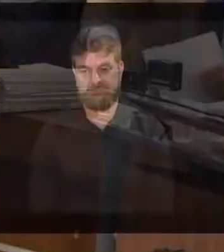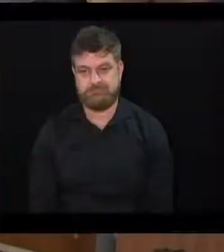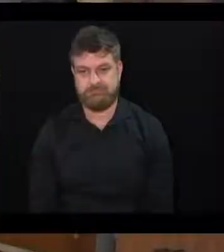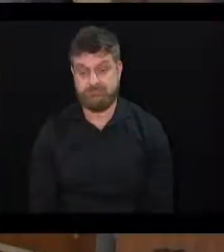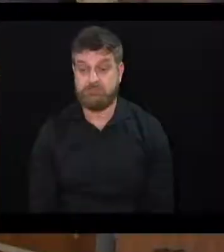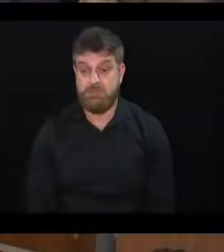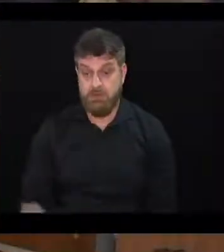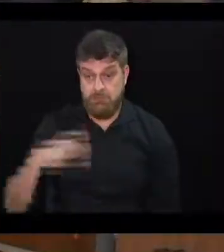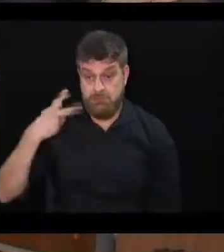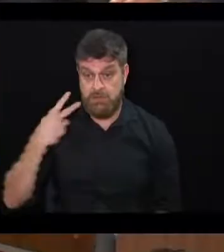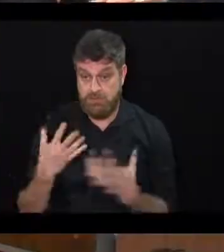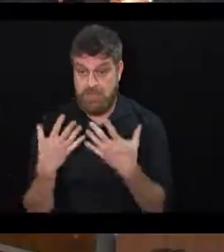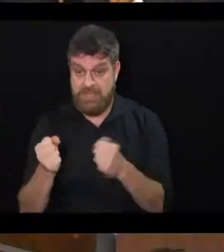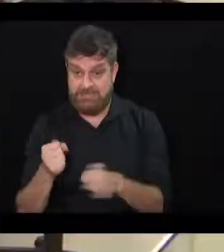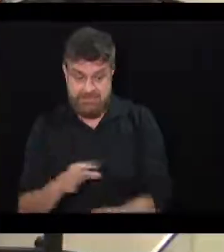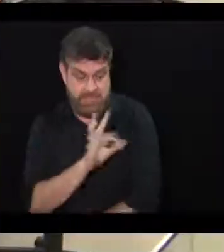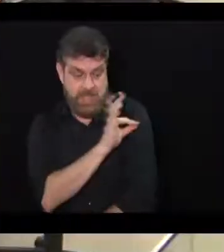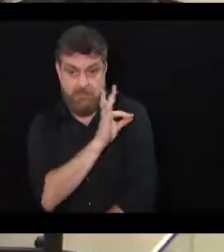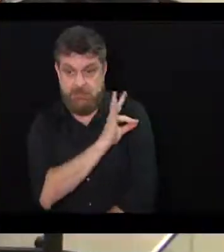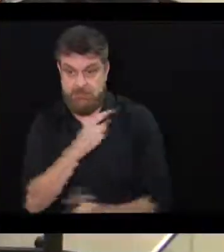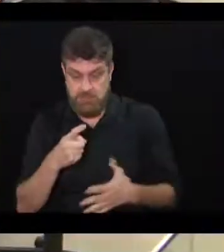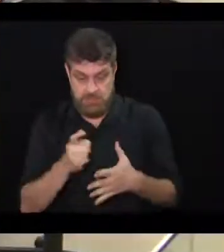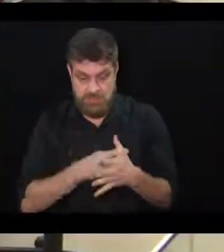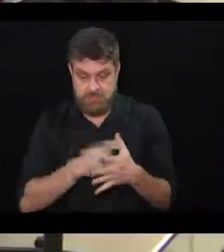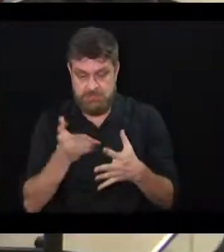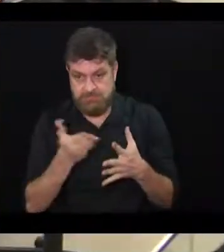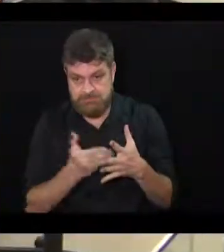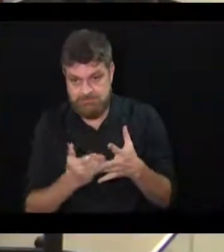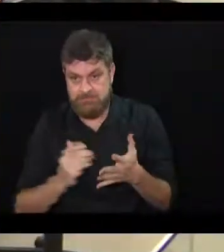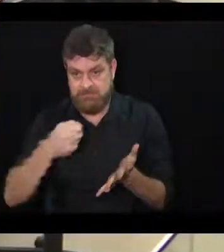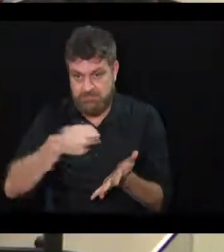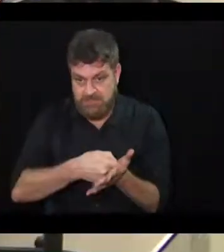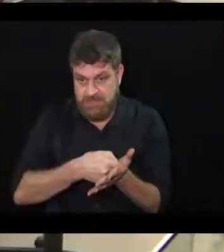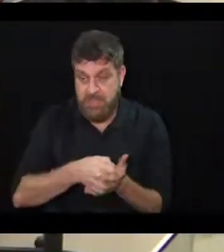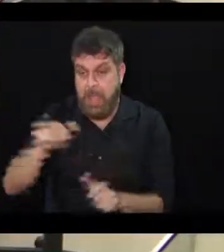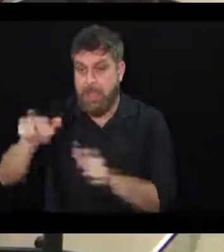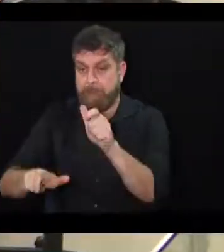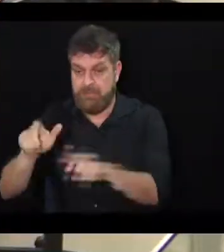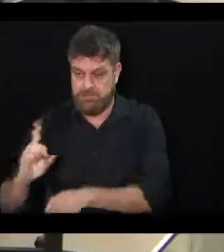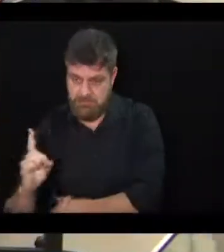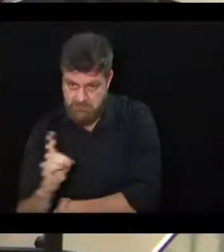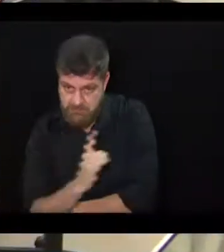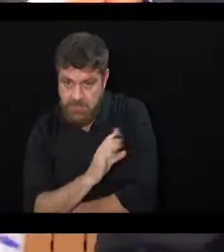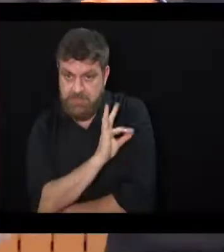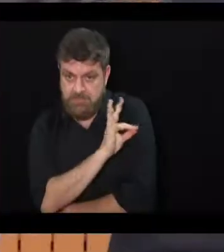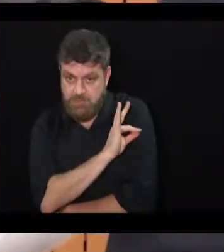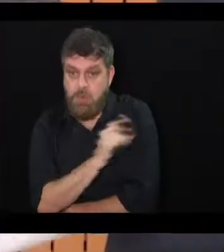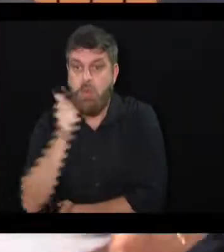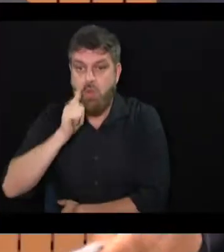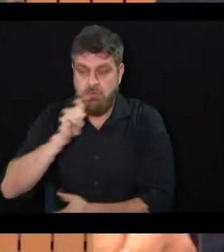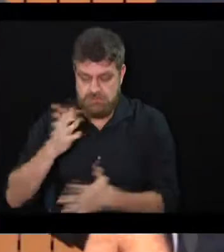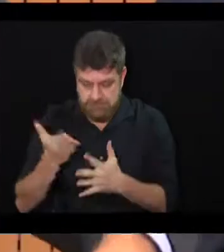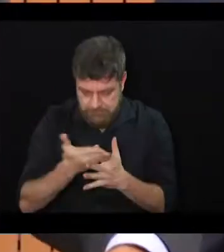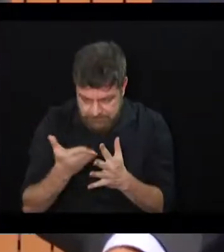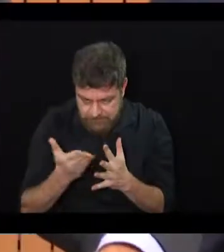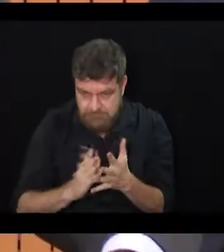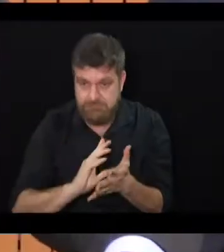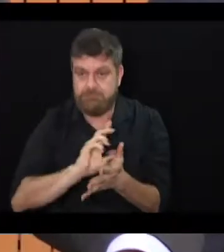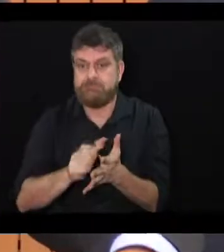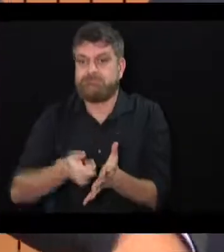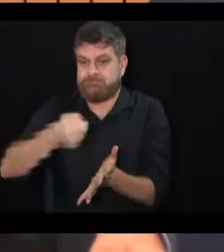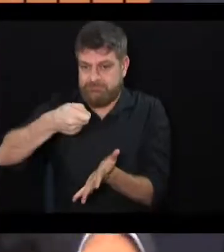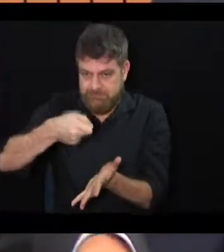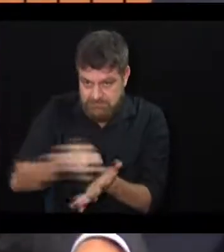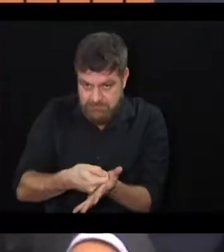Refis 2019 em votação final e contribuintes com dívidas na prefeitura vão poder renegociar débitos